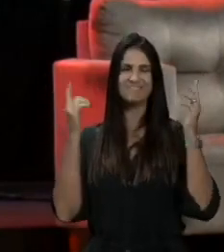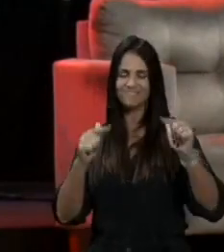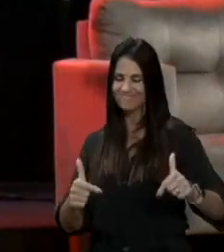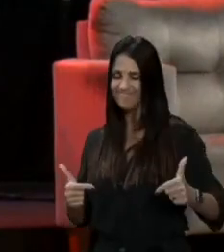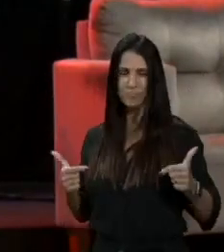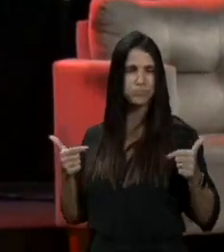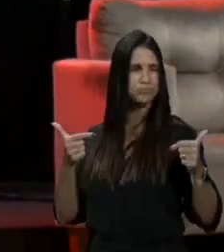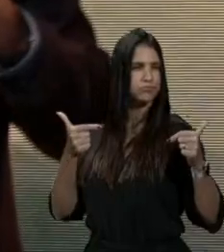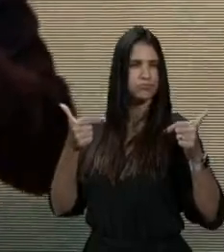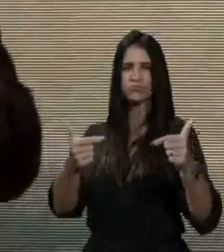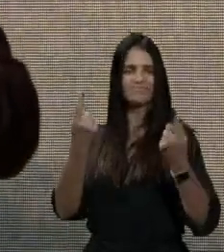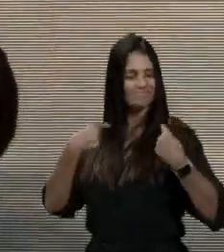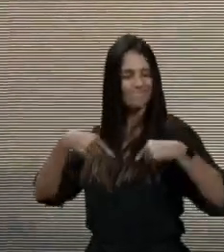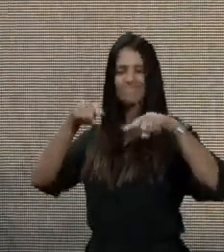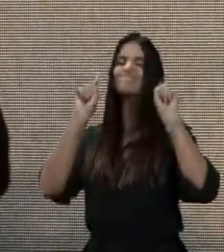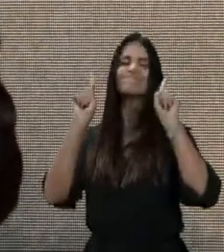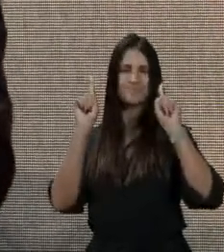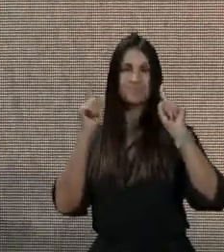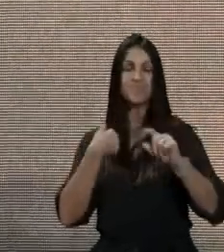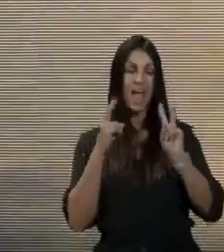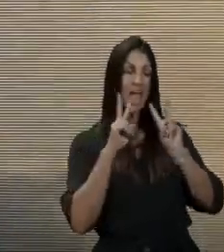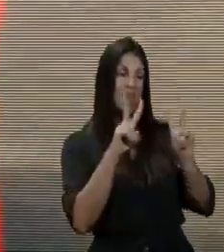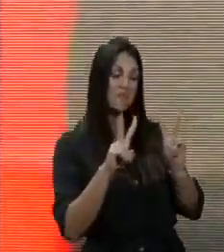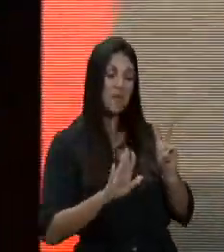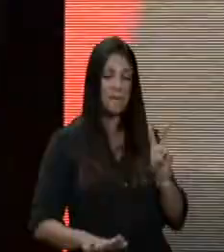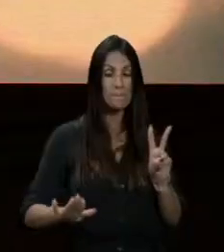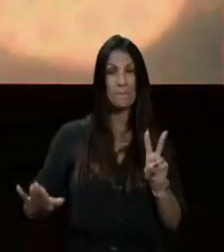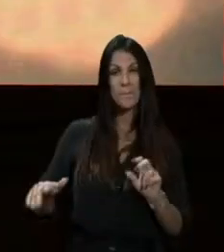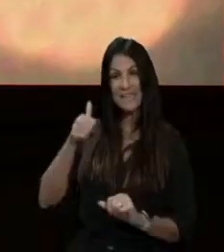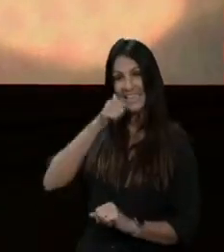povo vai se alegrar e eu vi uma menininha aqui com a roupa da PM